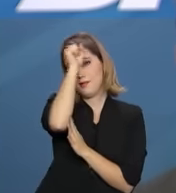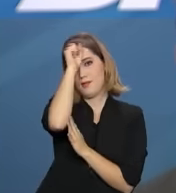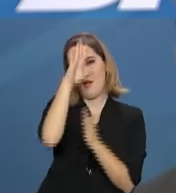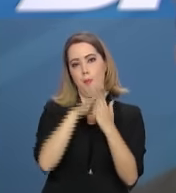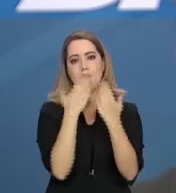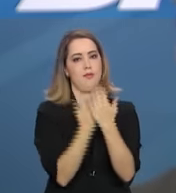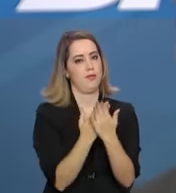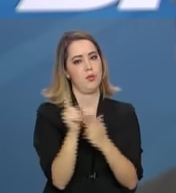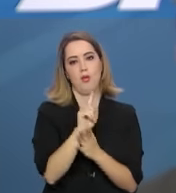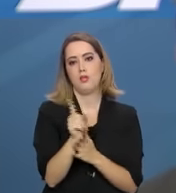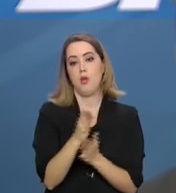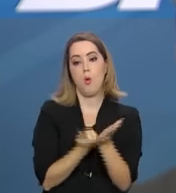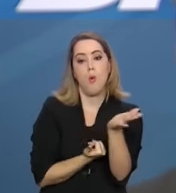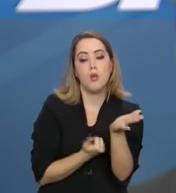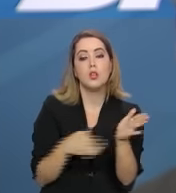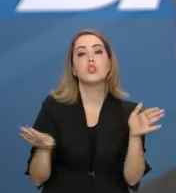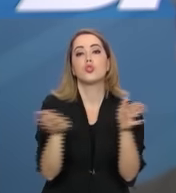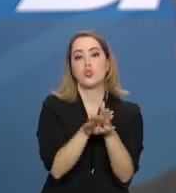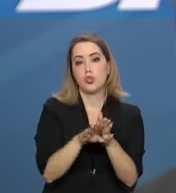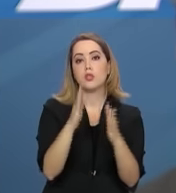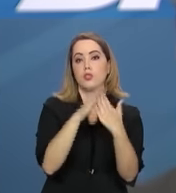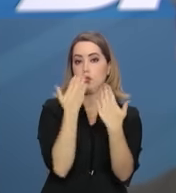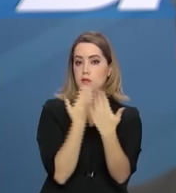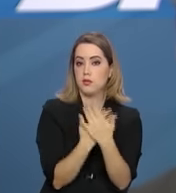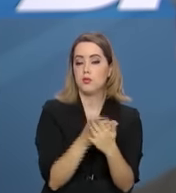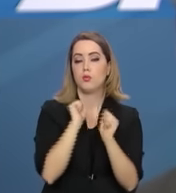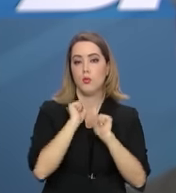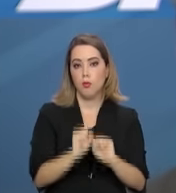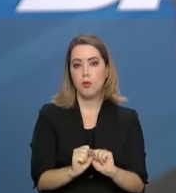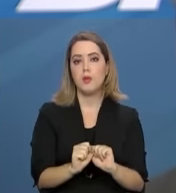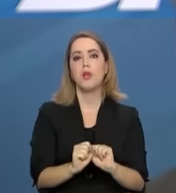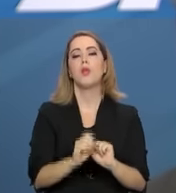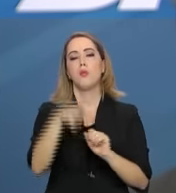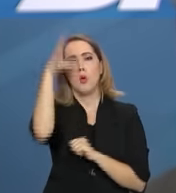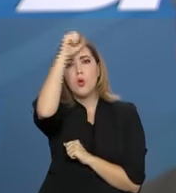chega na escola em condições de